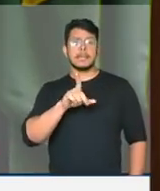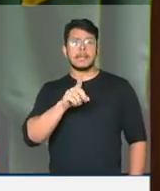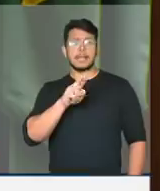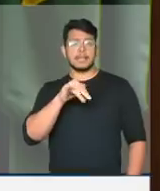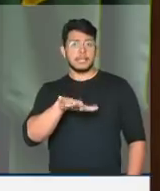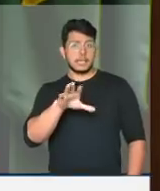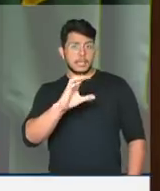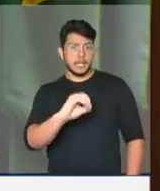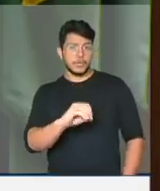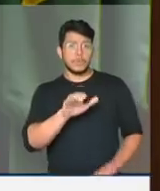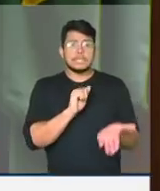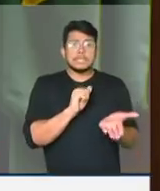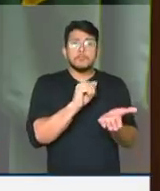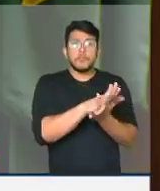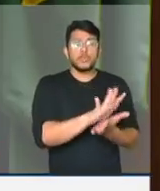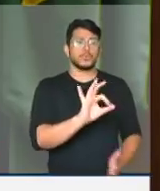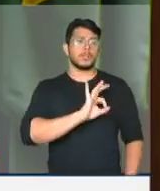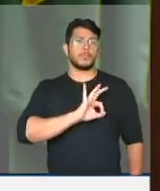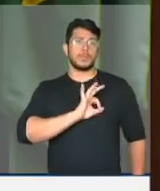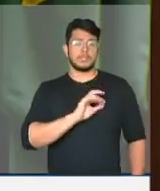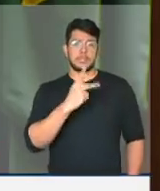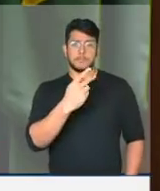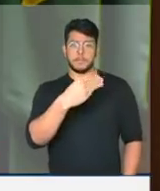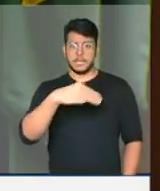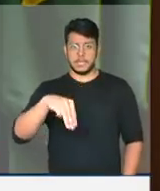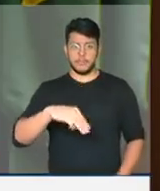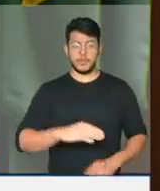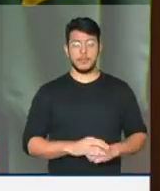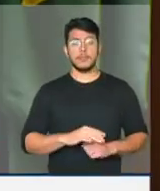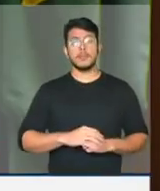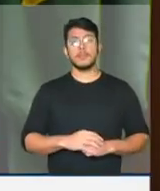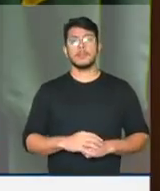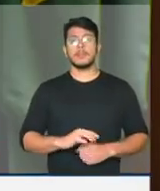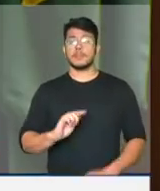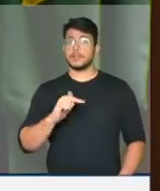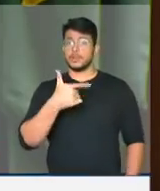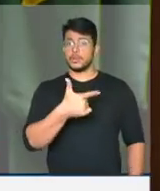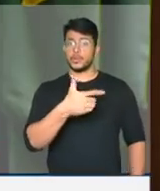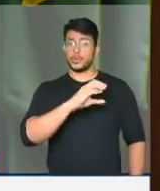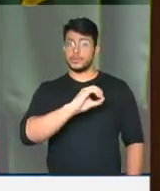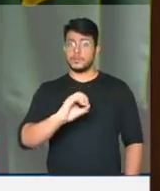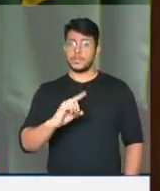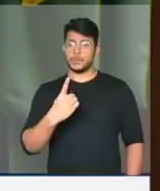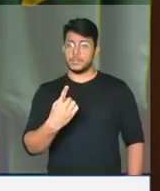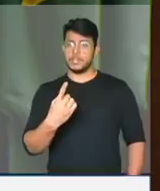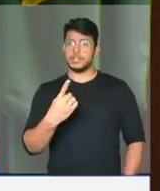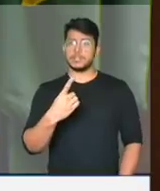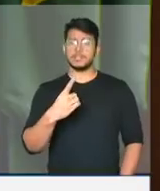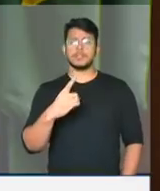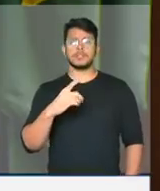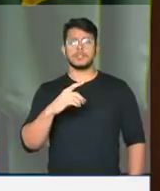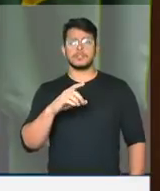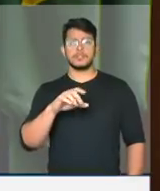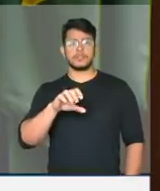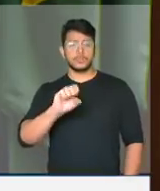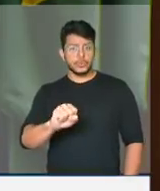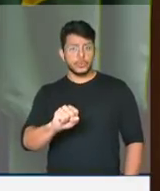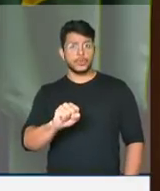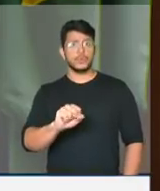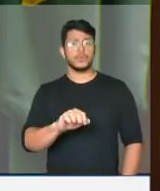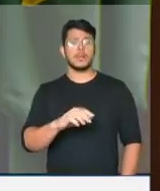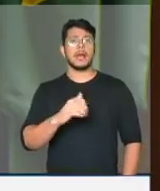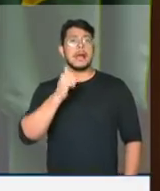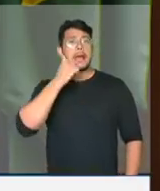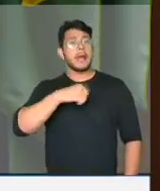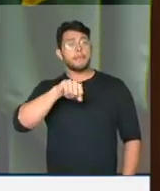a mãe de Adriano, além da sua ex-mulher, é nomeada assessora do deputado Flávio Bolsonaro. Em dezembro de 2018, revelado